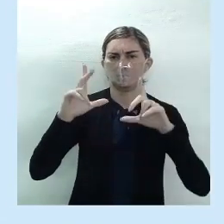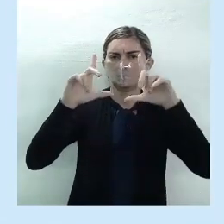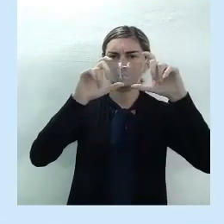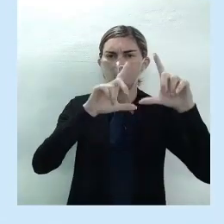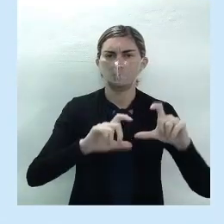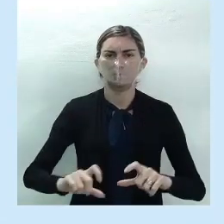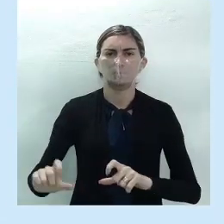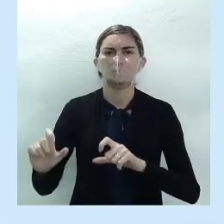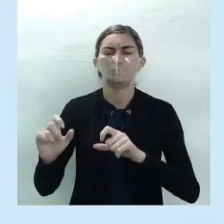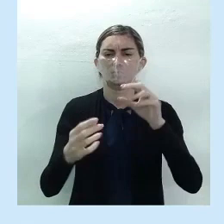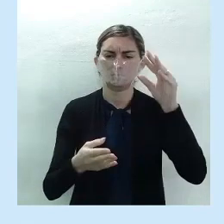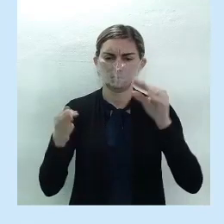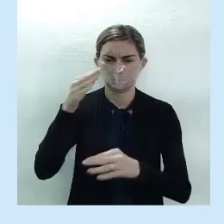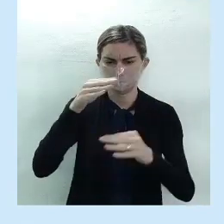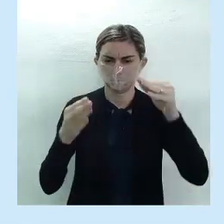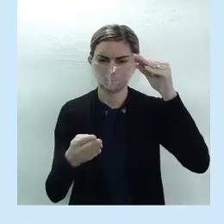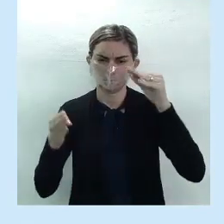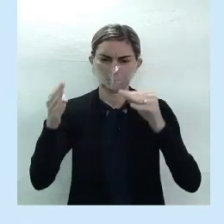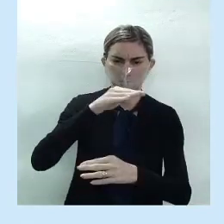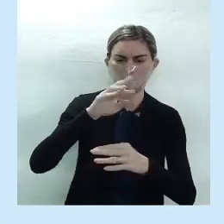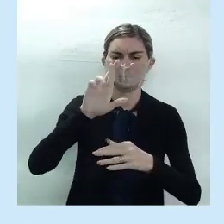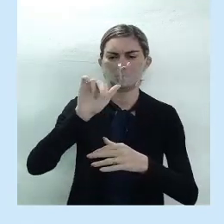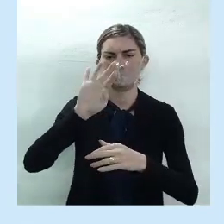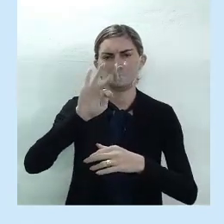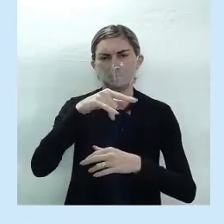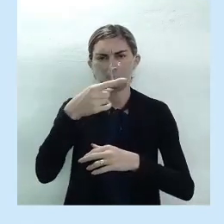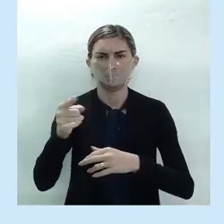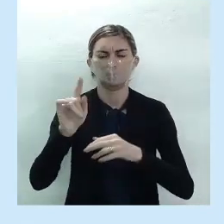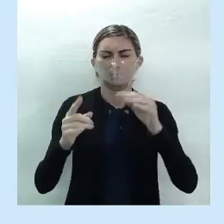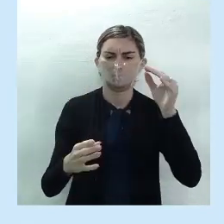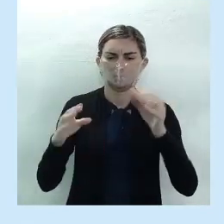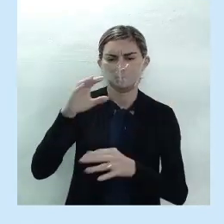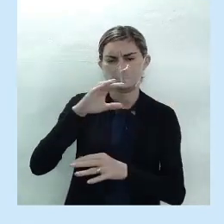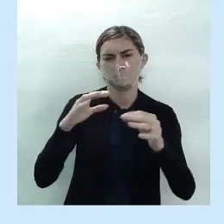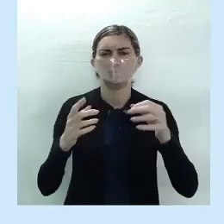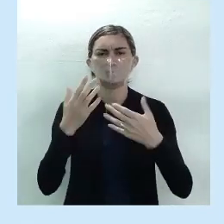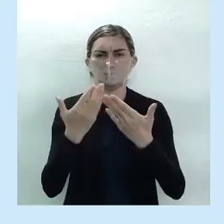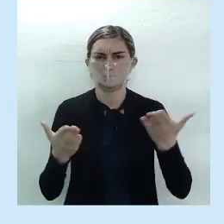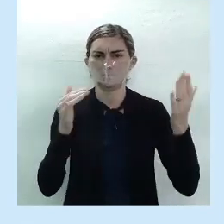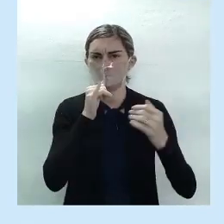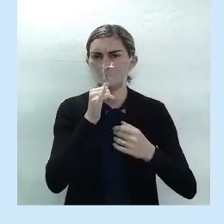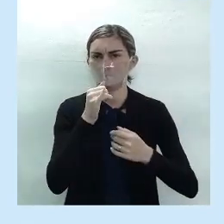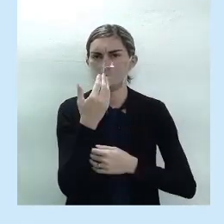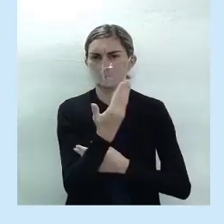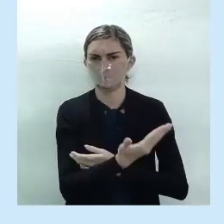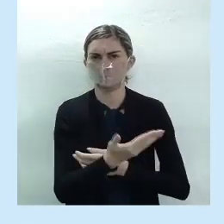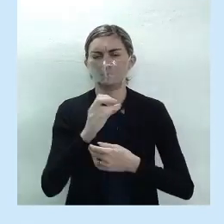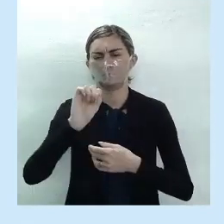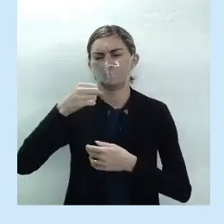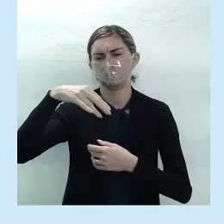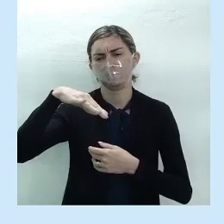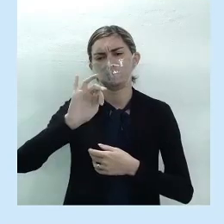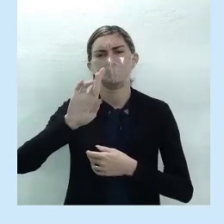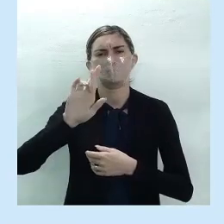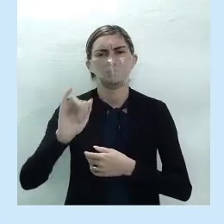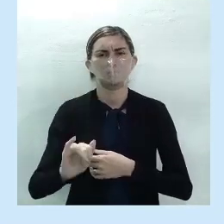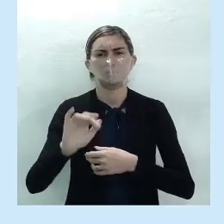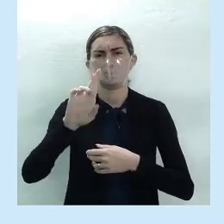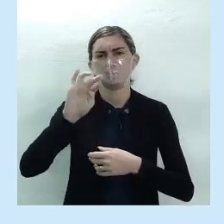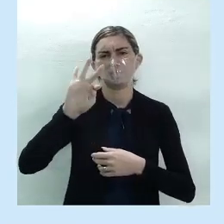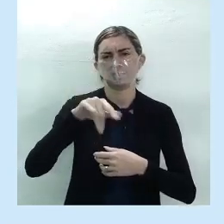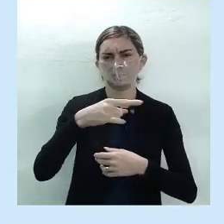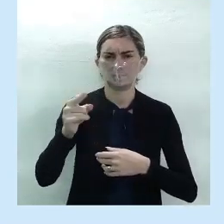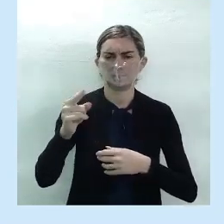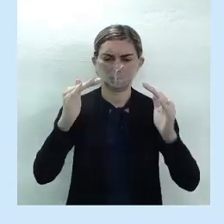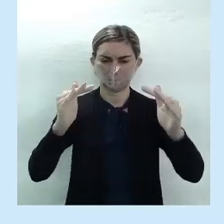figura, a gente girou, então rotacionou. Então, esse é exemplo de simetria de rotação. Na